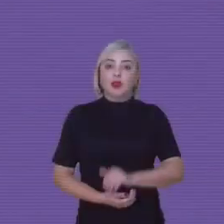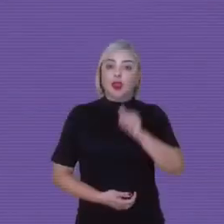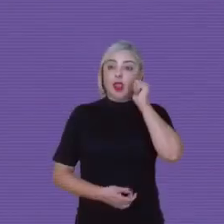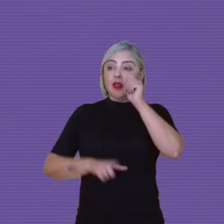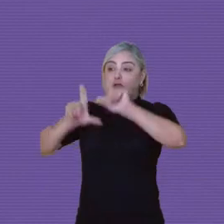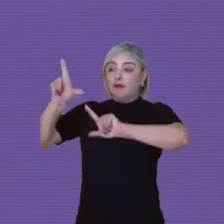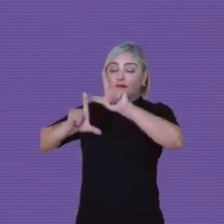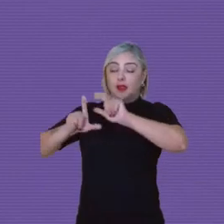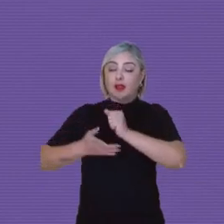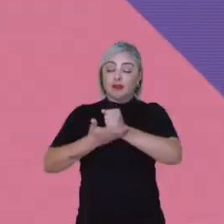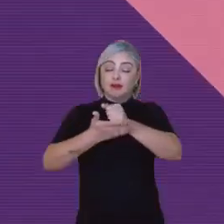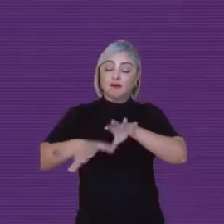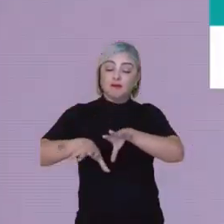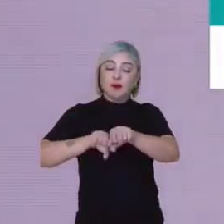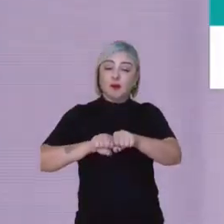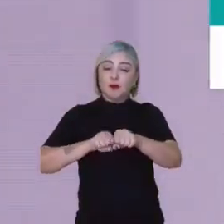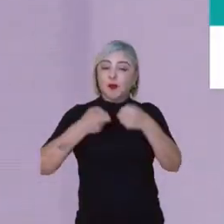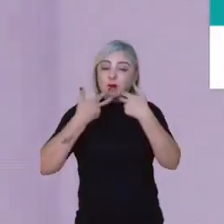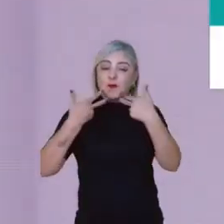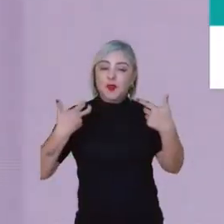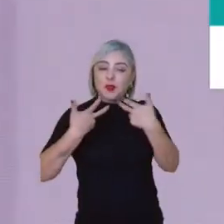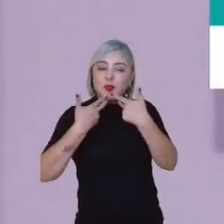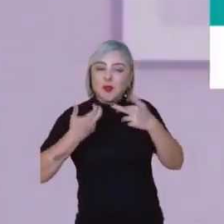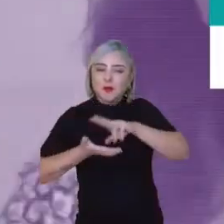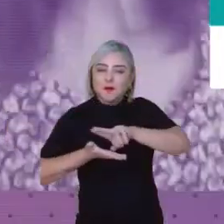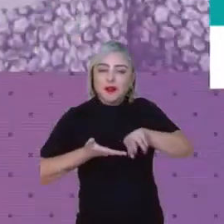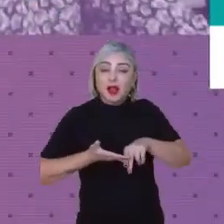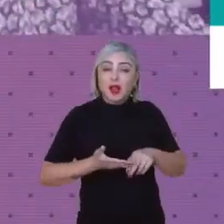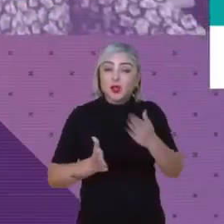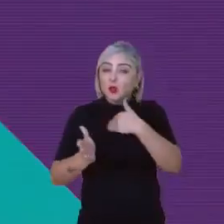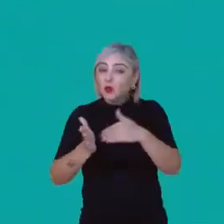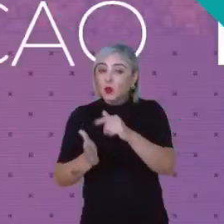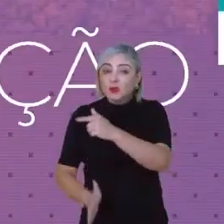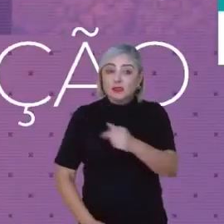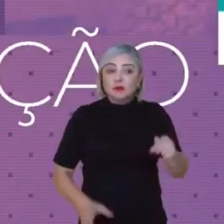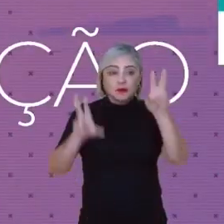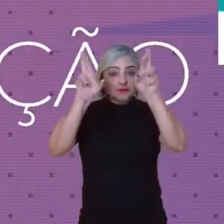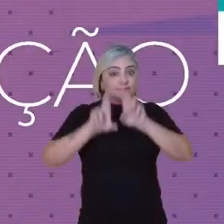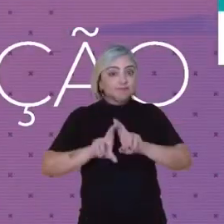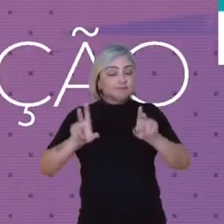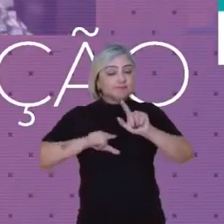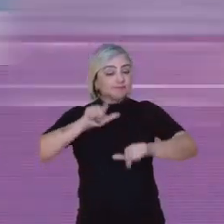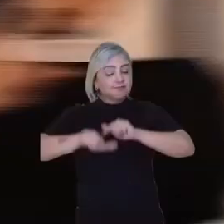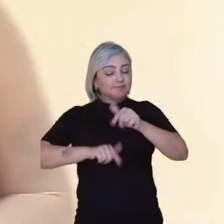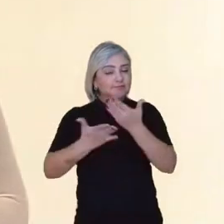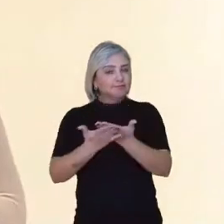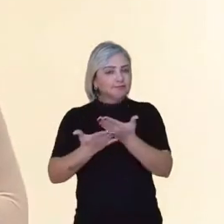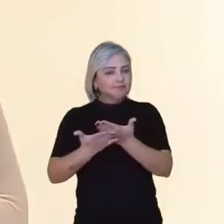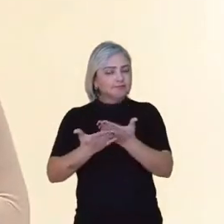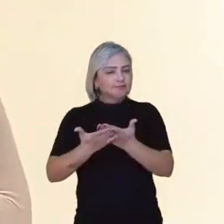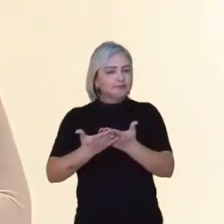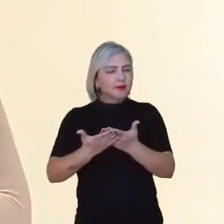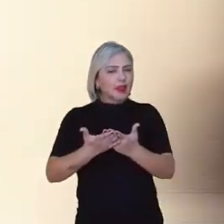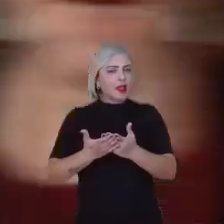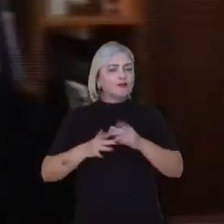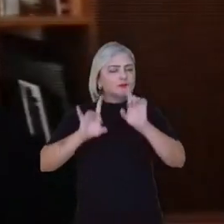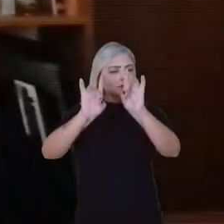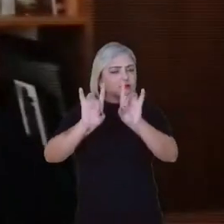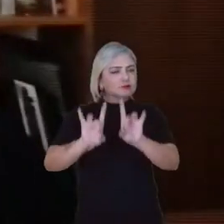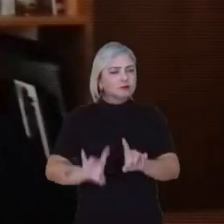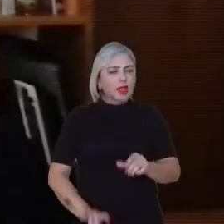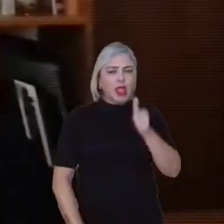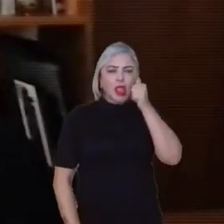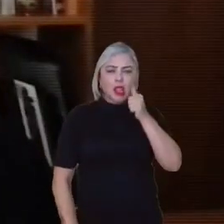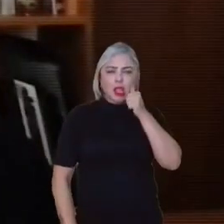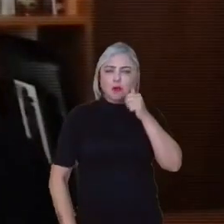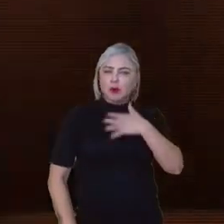TV Elas por Elas Formação está cheio de novidades. A cada semana um tema diferente será trabalhado em aulas ministradas por especialistas e